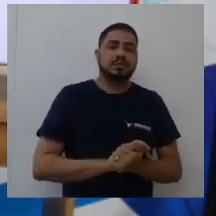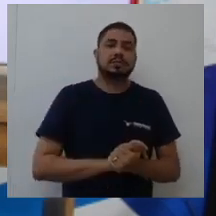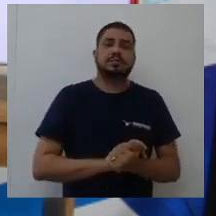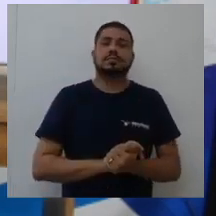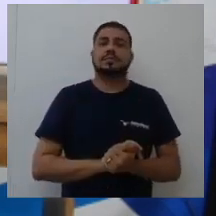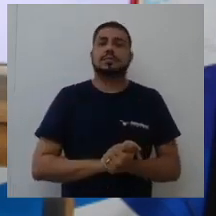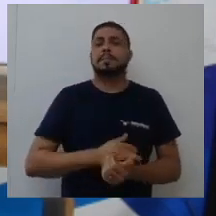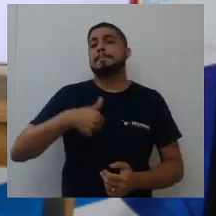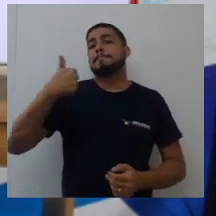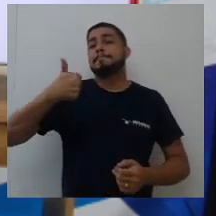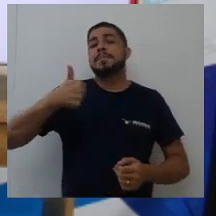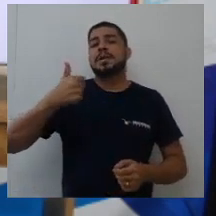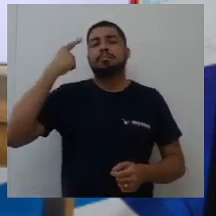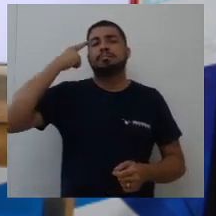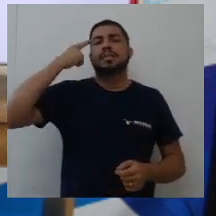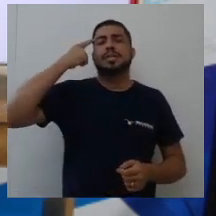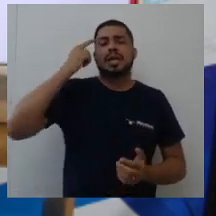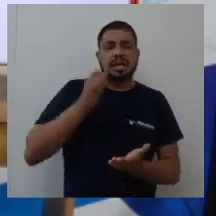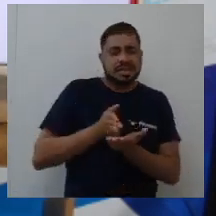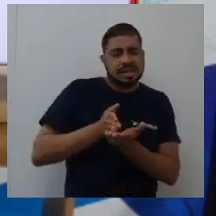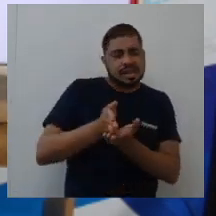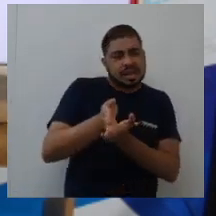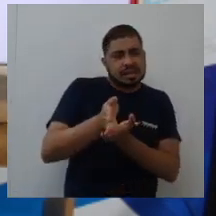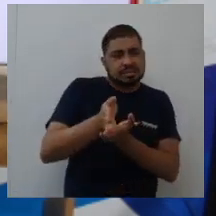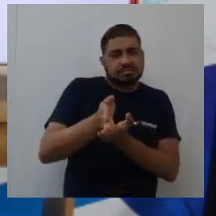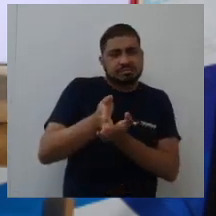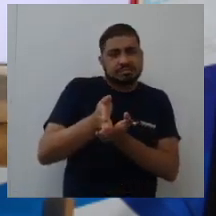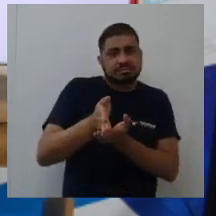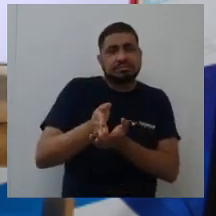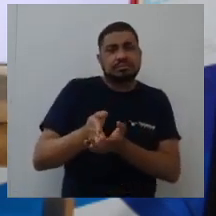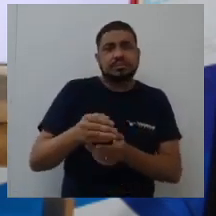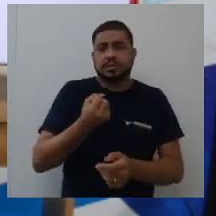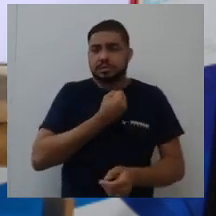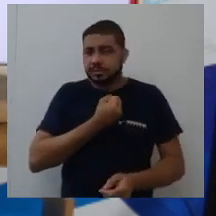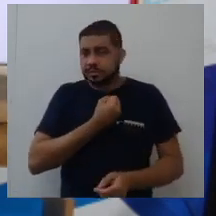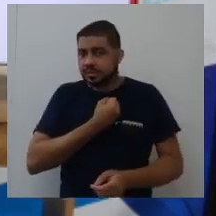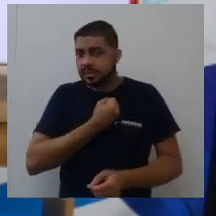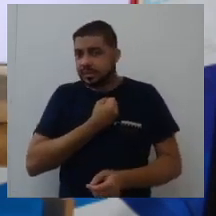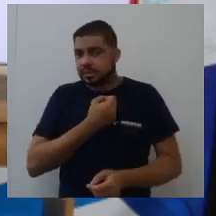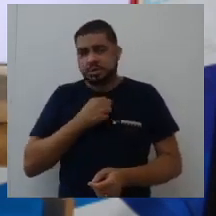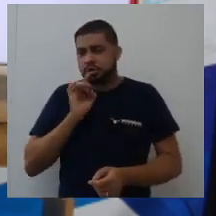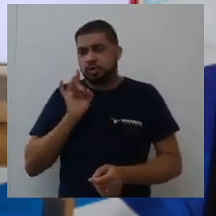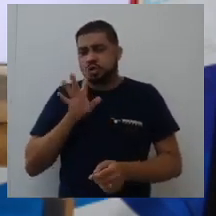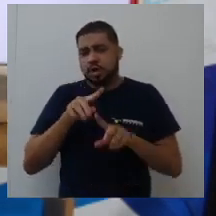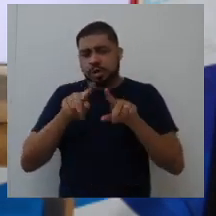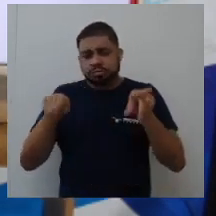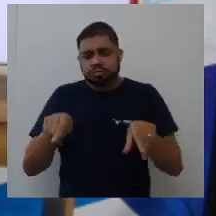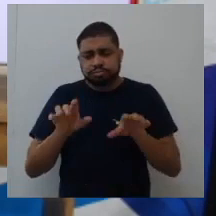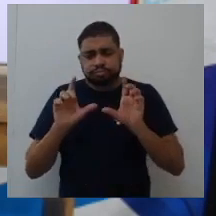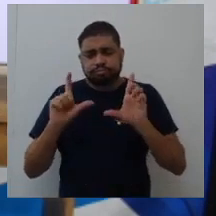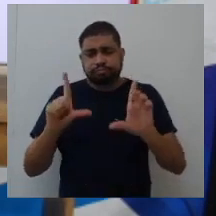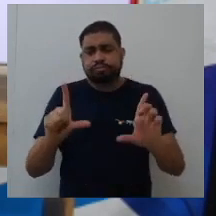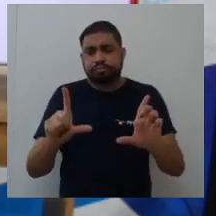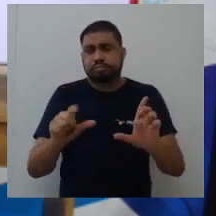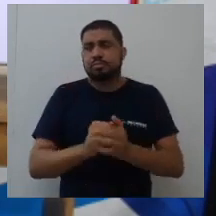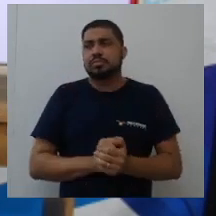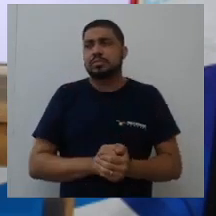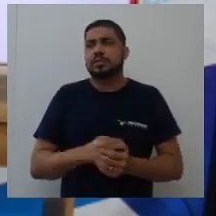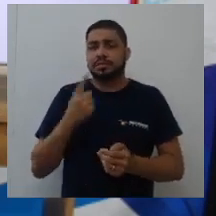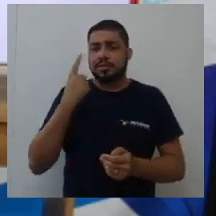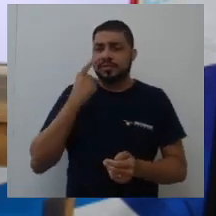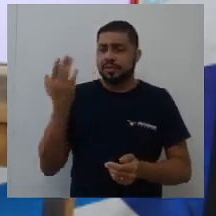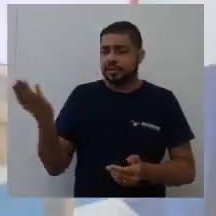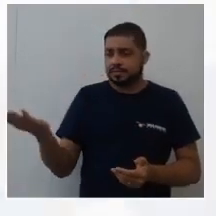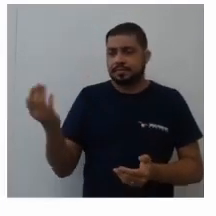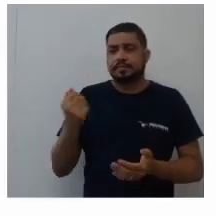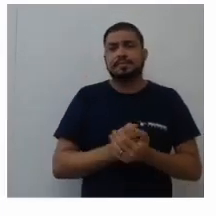só. Primeiro, vamos pensar na reta numérica? Tá joia? Eu coloquei apenas um recorte da reta numérica, como vocês